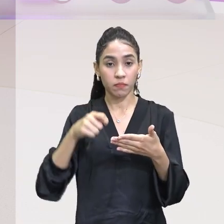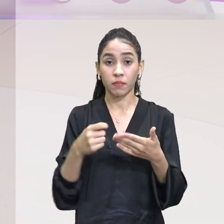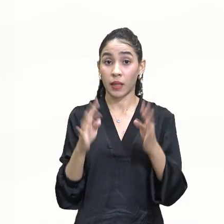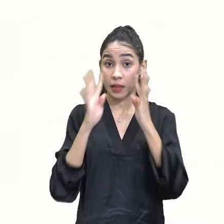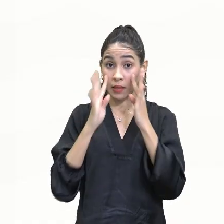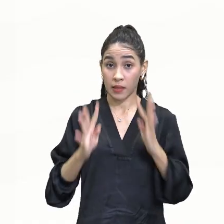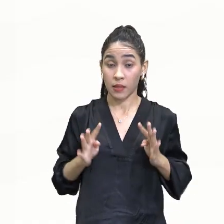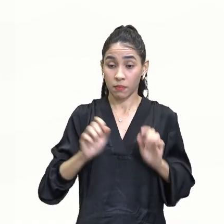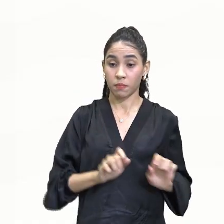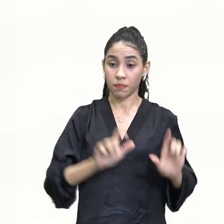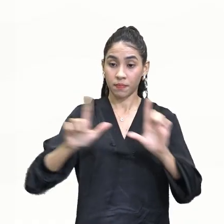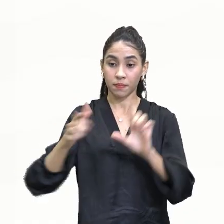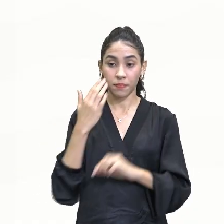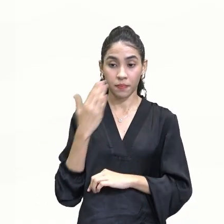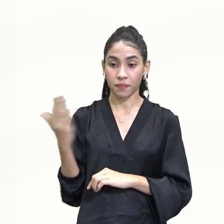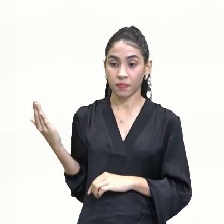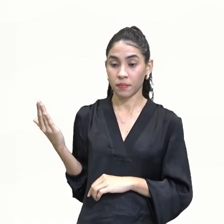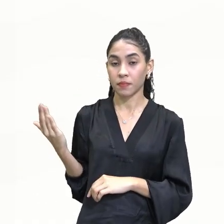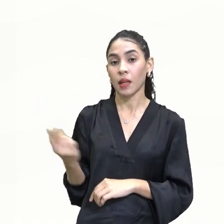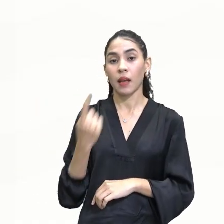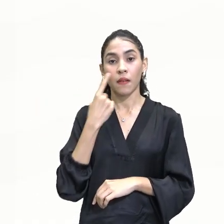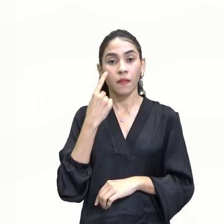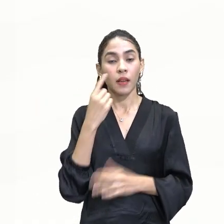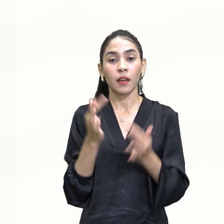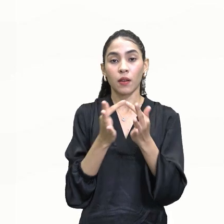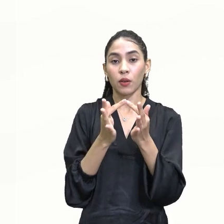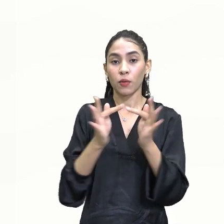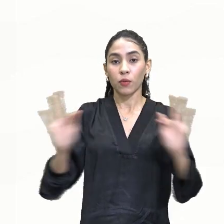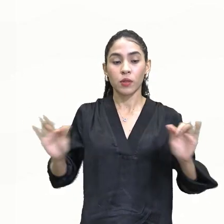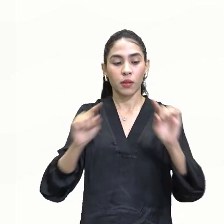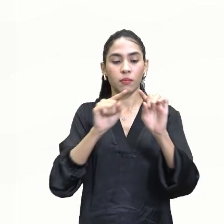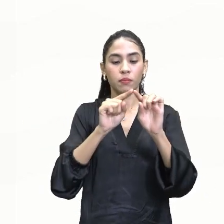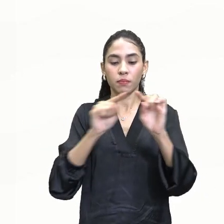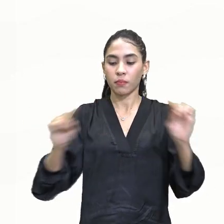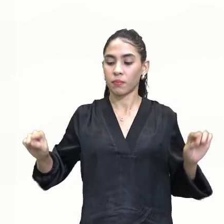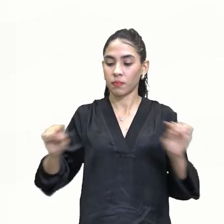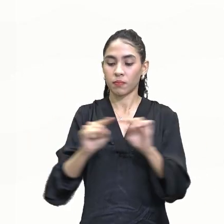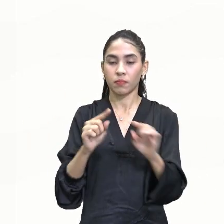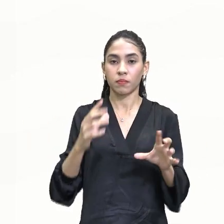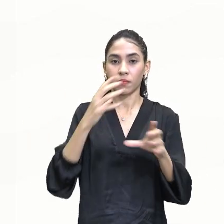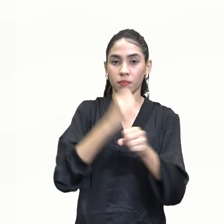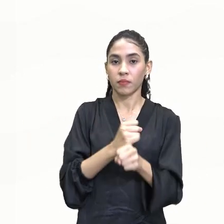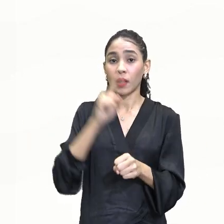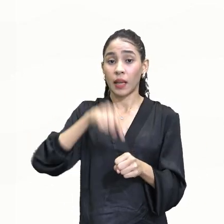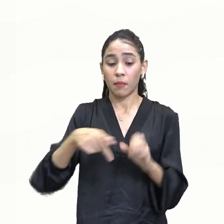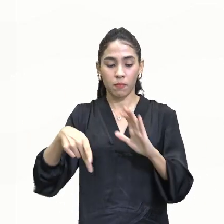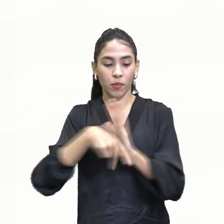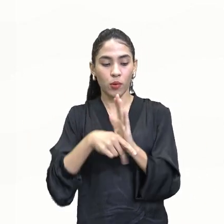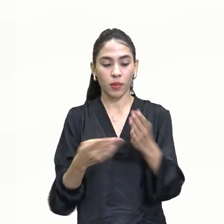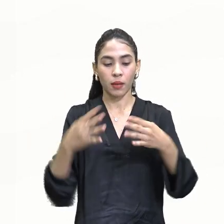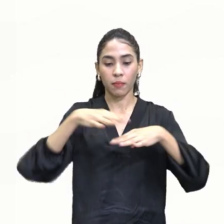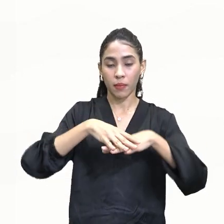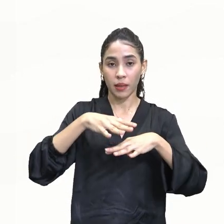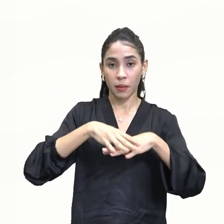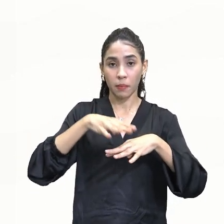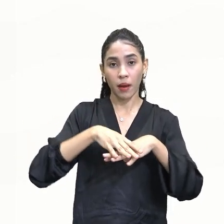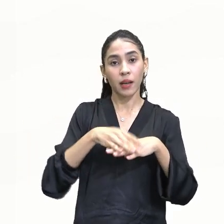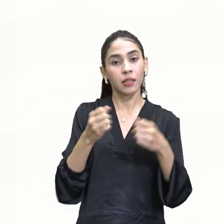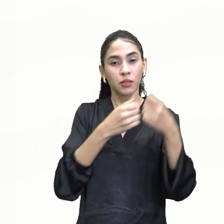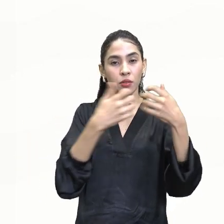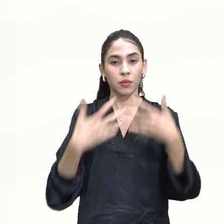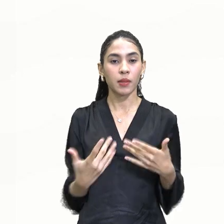na tela, vamos então aí ver que funções trigonométricas são funções matemáticas que descrevem